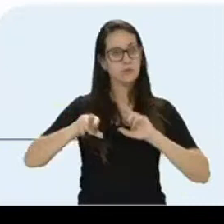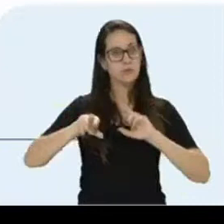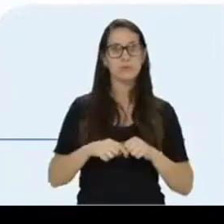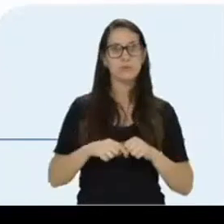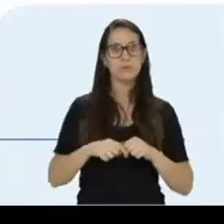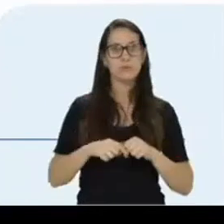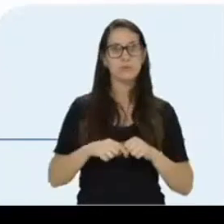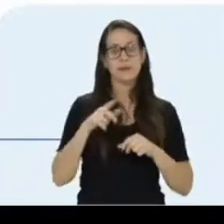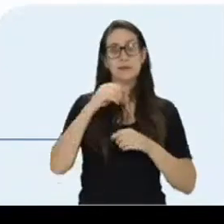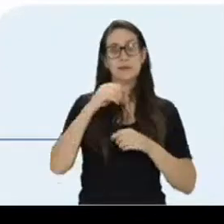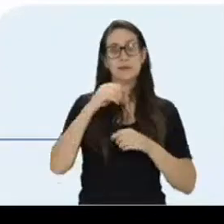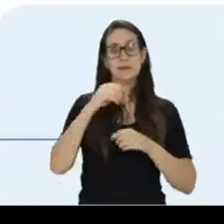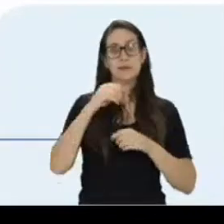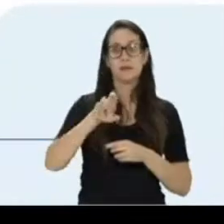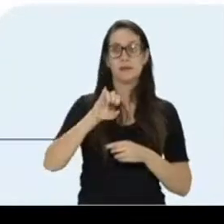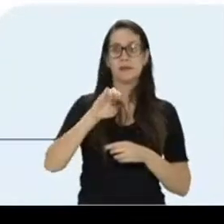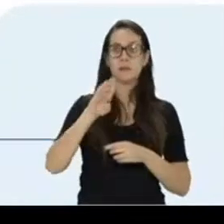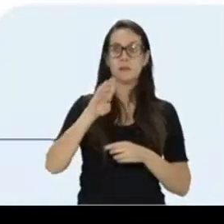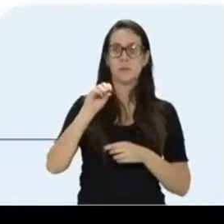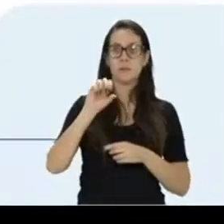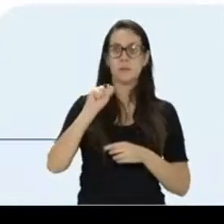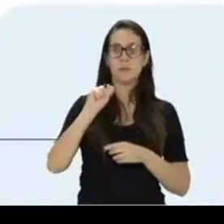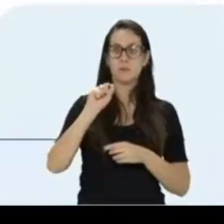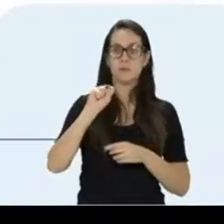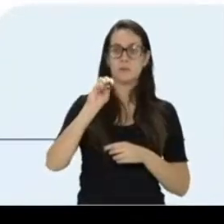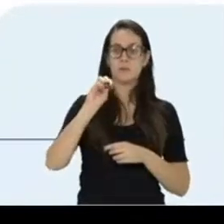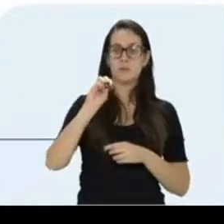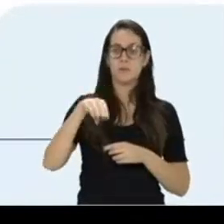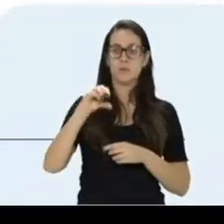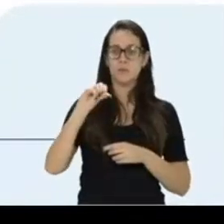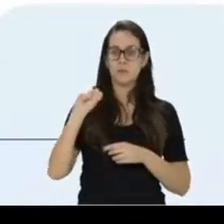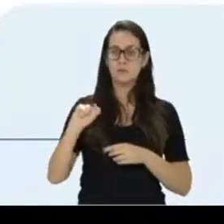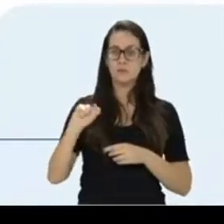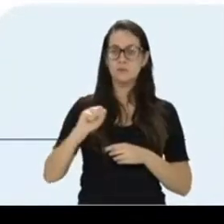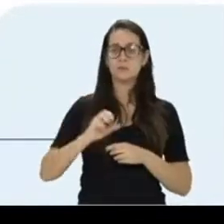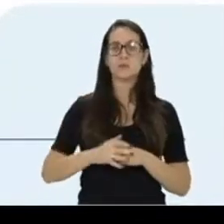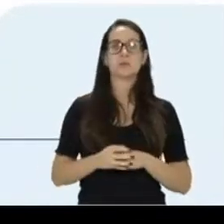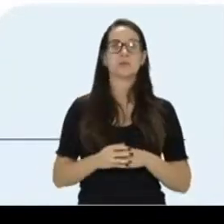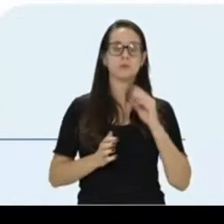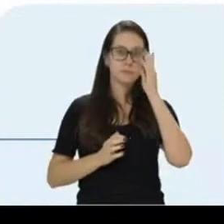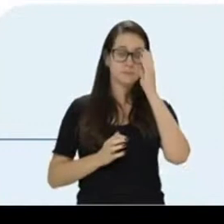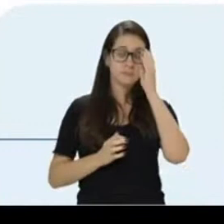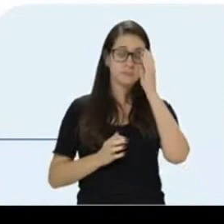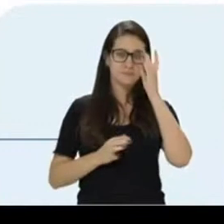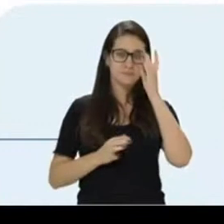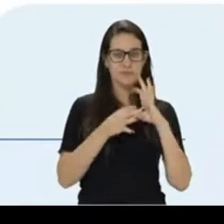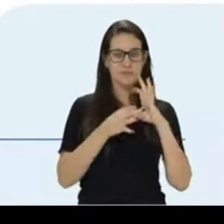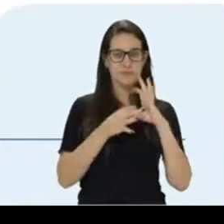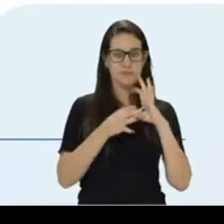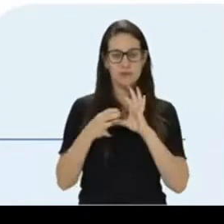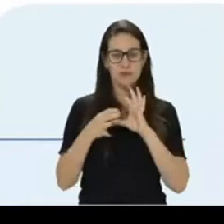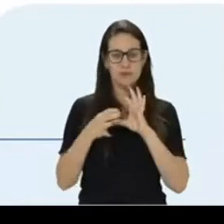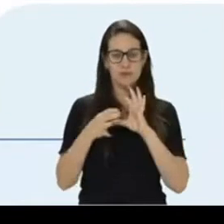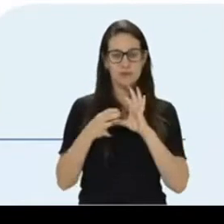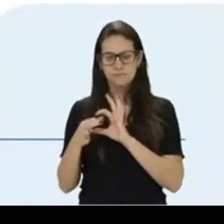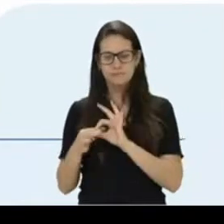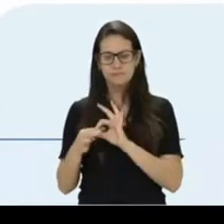tenho ribossomos aderidos a esse retículo para síntese de proteínas, e que nós conseguimos associar isso